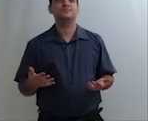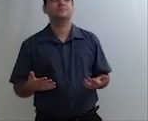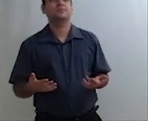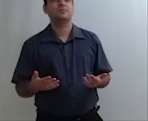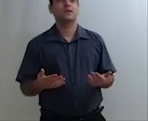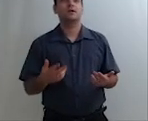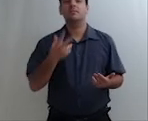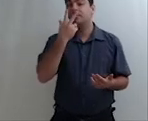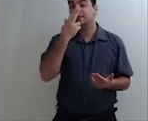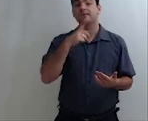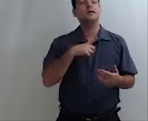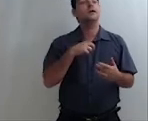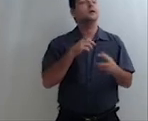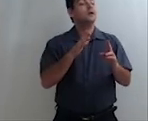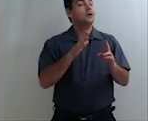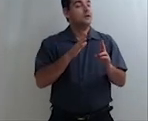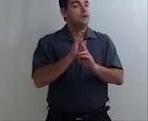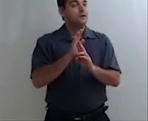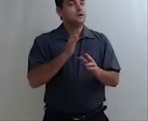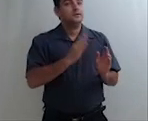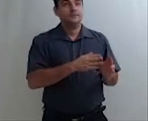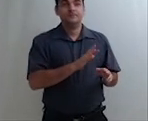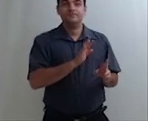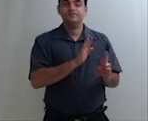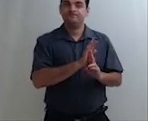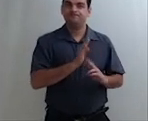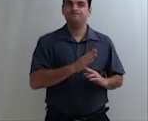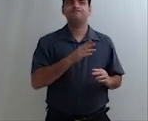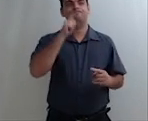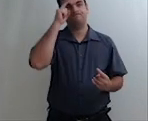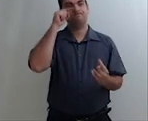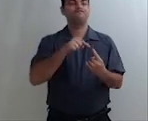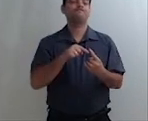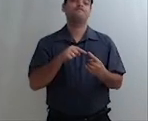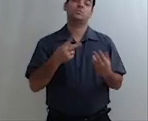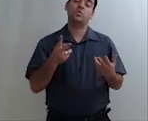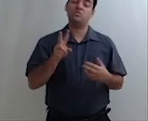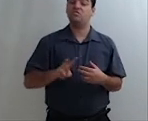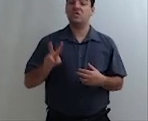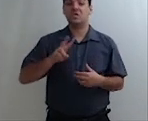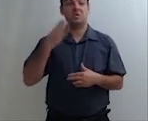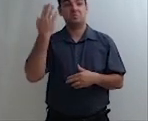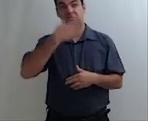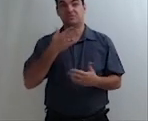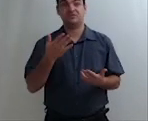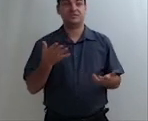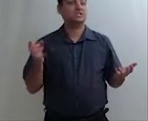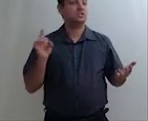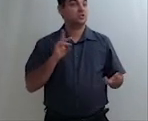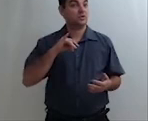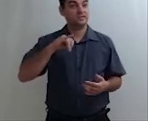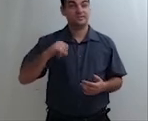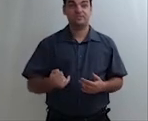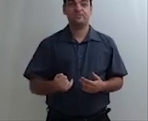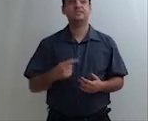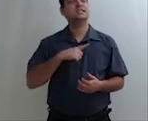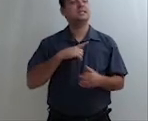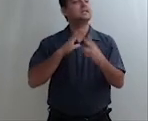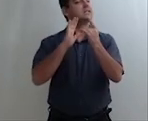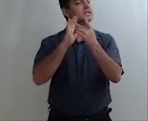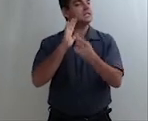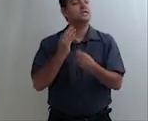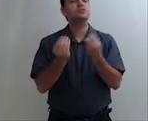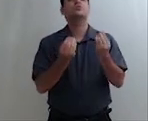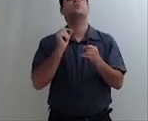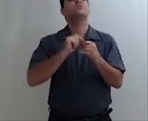critério de prova nós não podemos revisar o valor das provas mas podemos me parece estabelecer critérios objetivos e